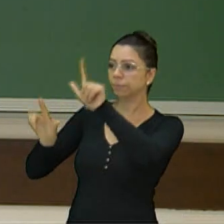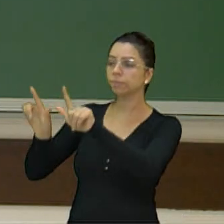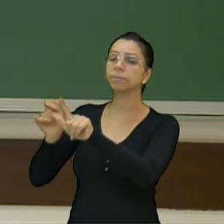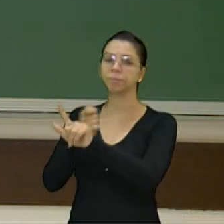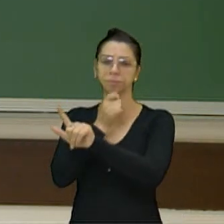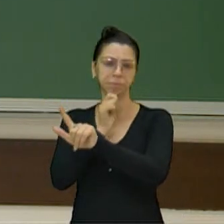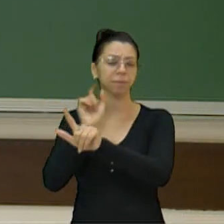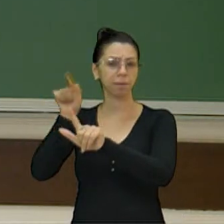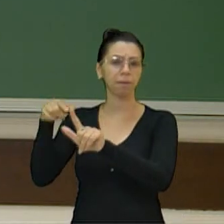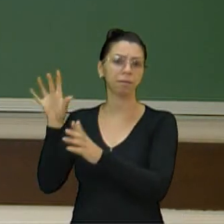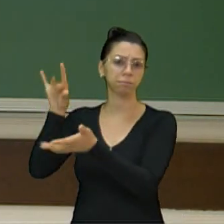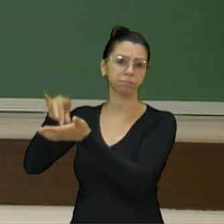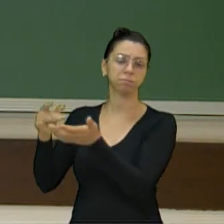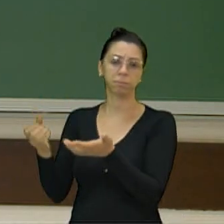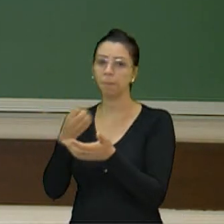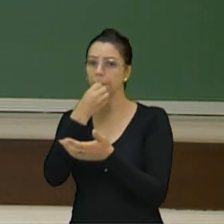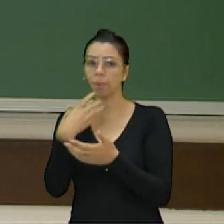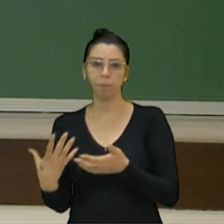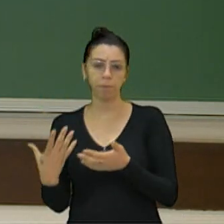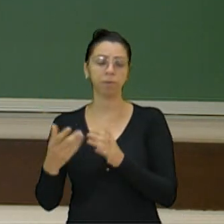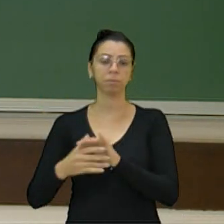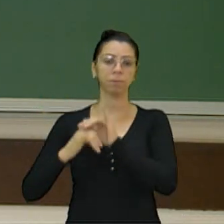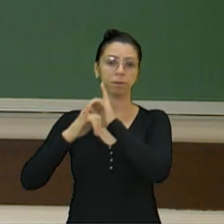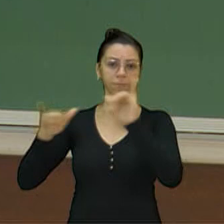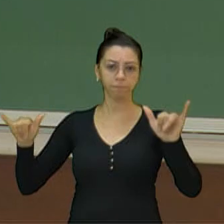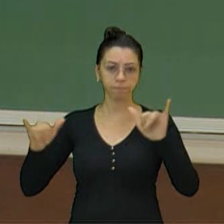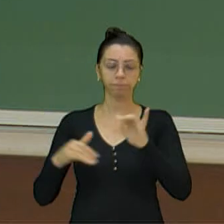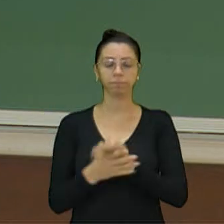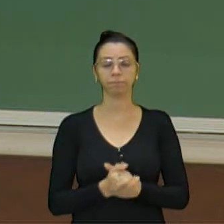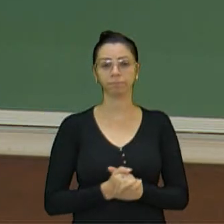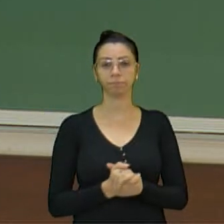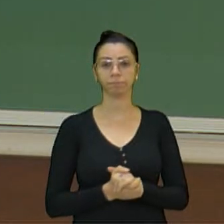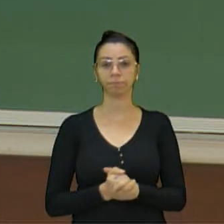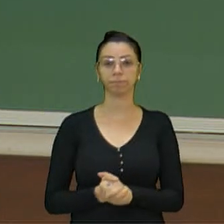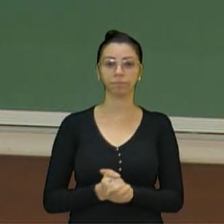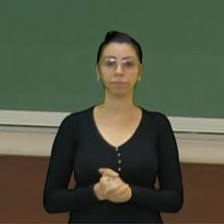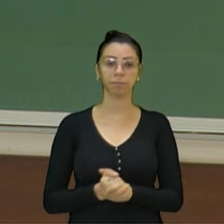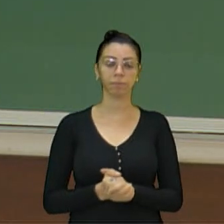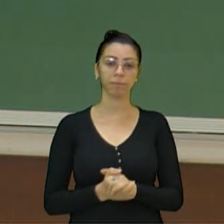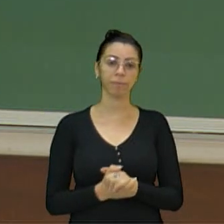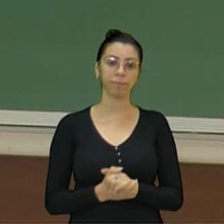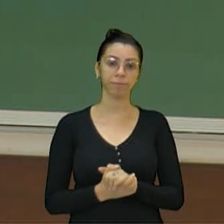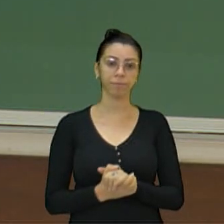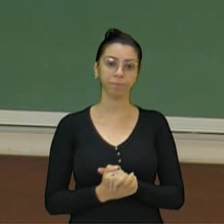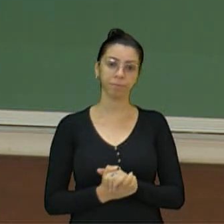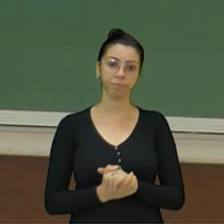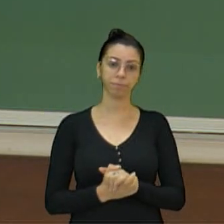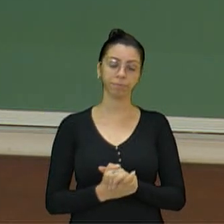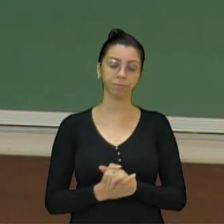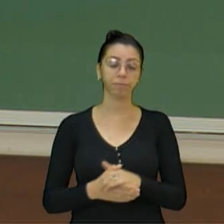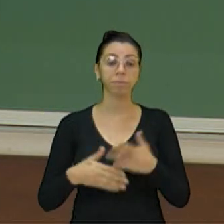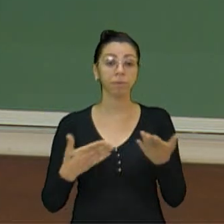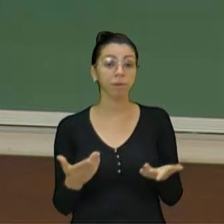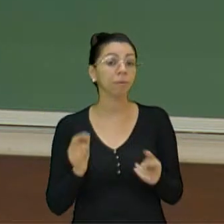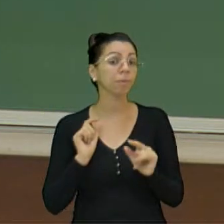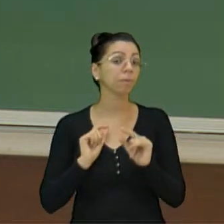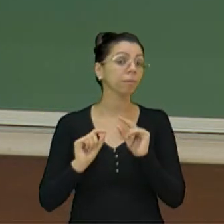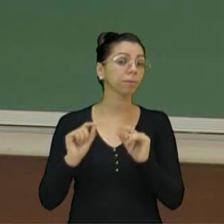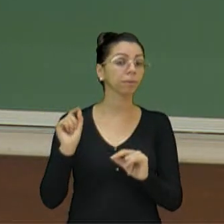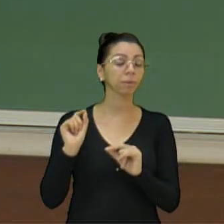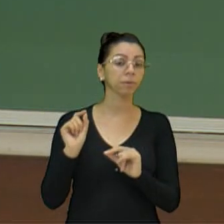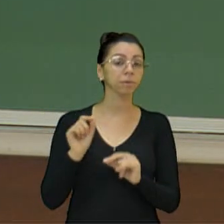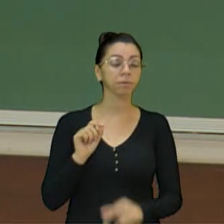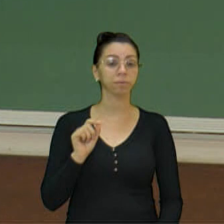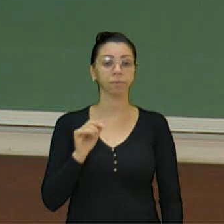ainda é eficaz. Daí, ele continua falando ali, né, que as vantagens de